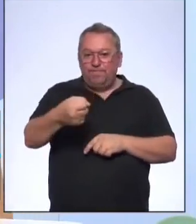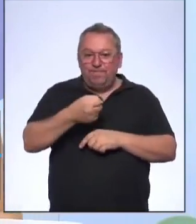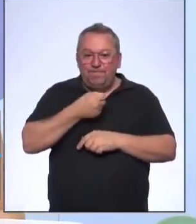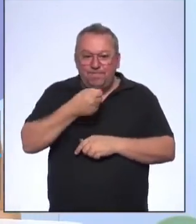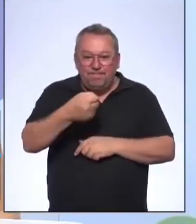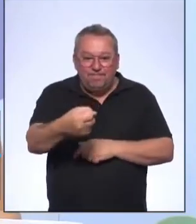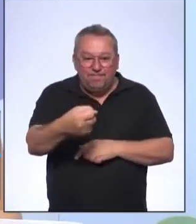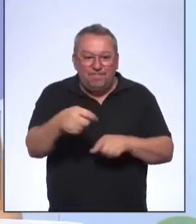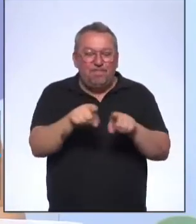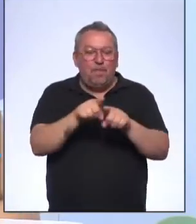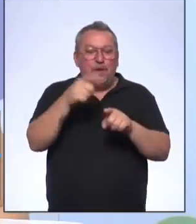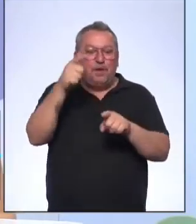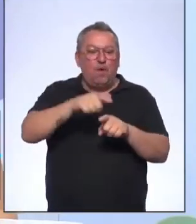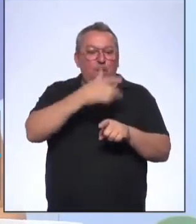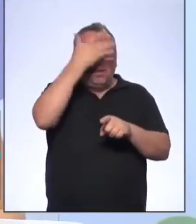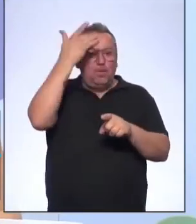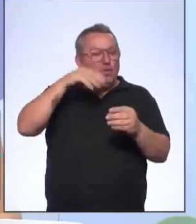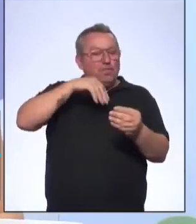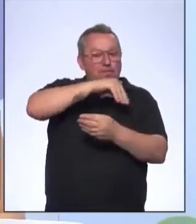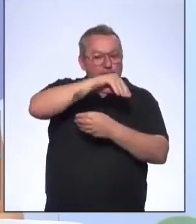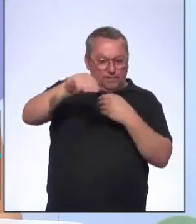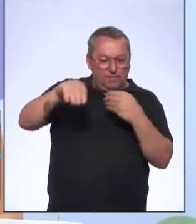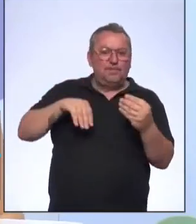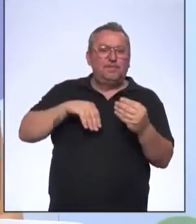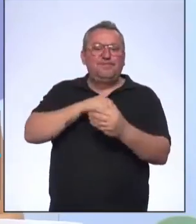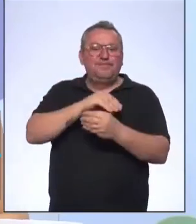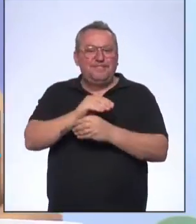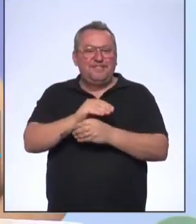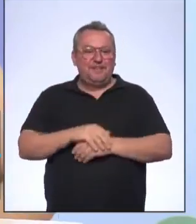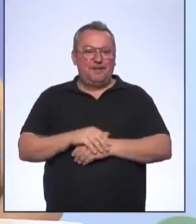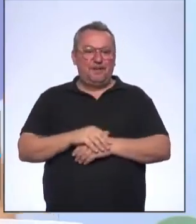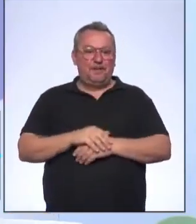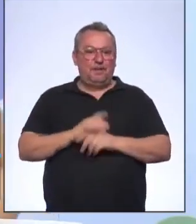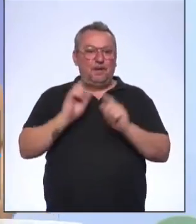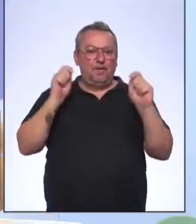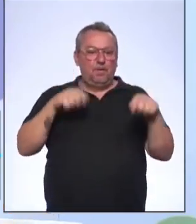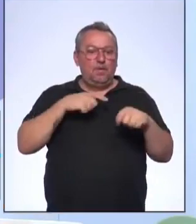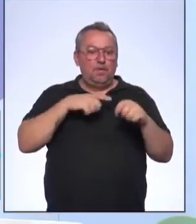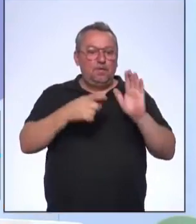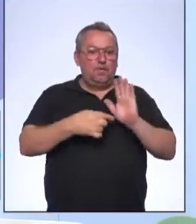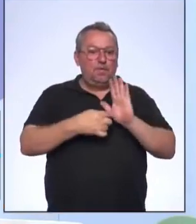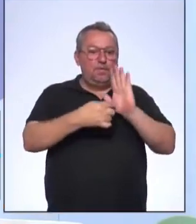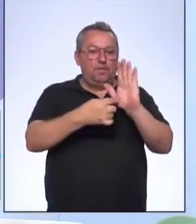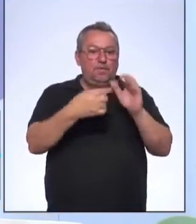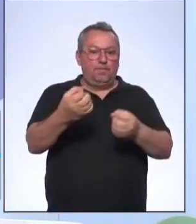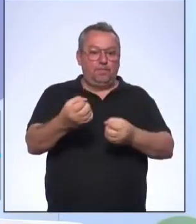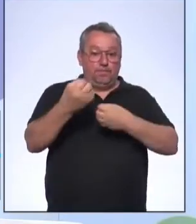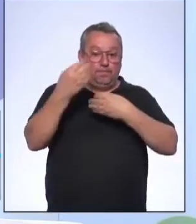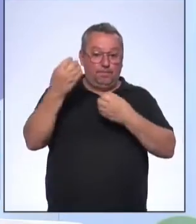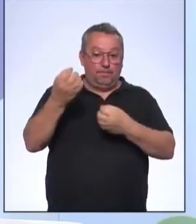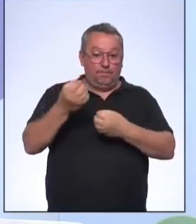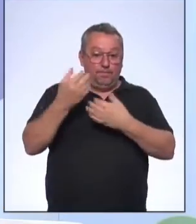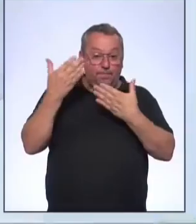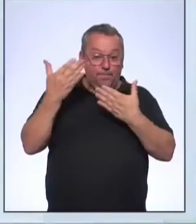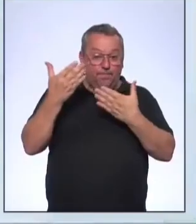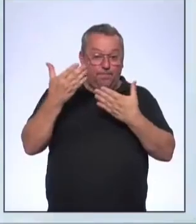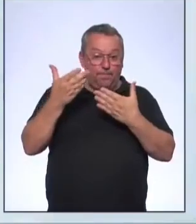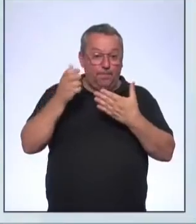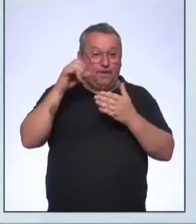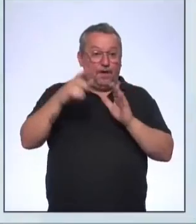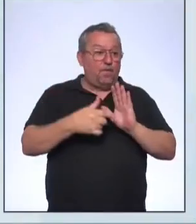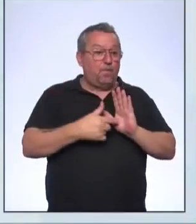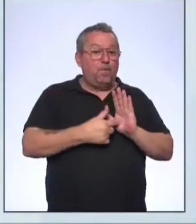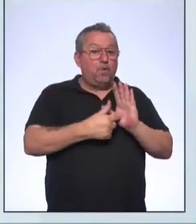outras pessoas envolvidas nessa reportagem. Então vamos lá. Ela pode ser expositiva e informativa, né? Se ela for